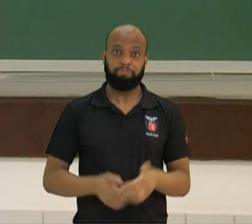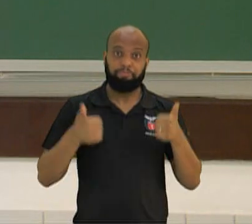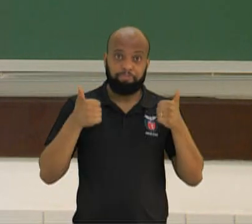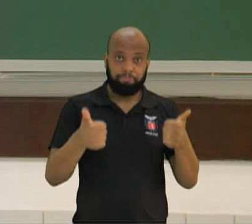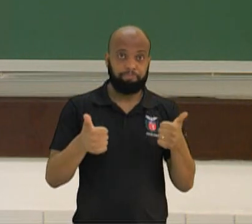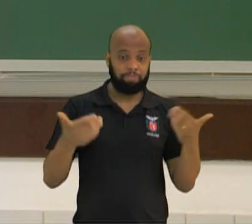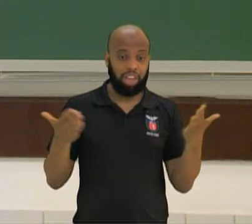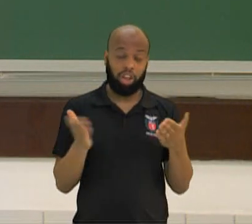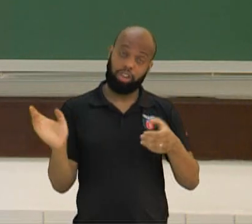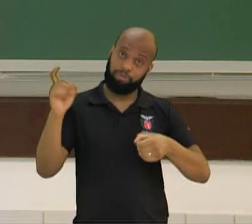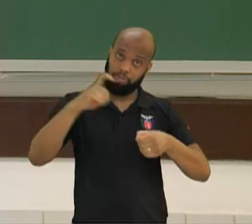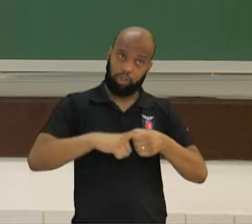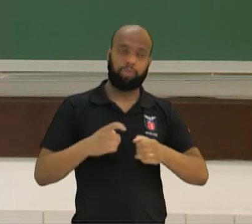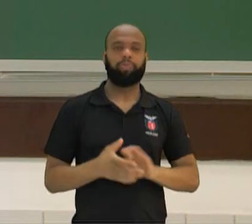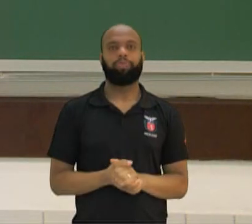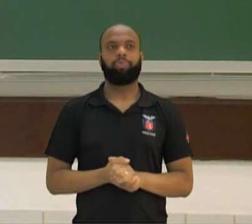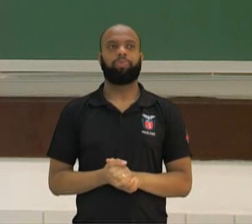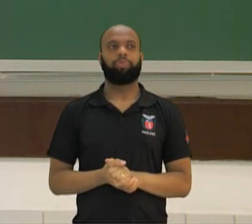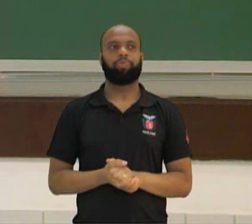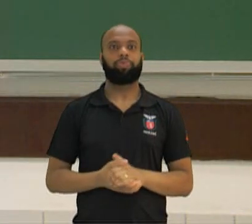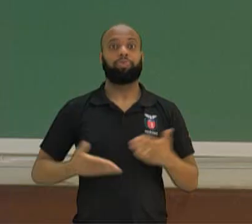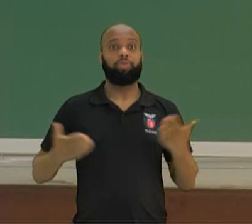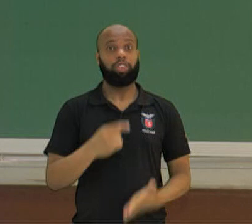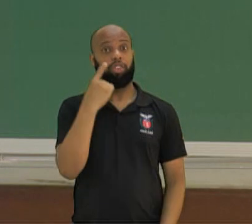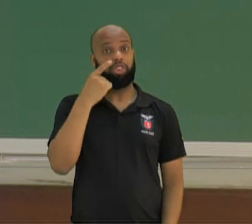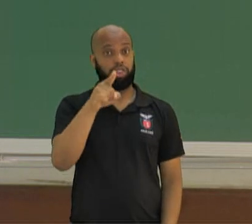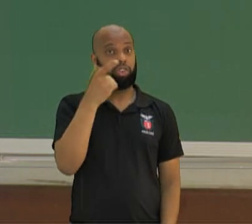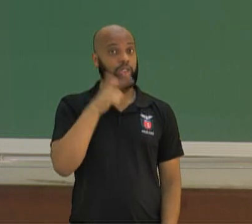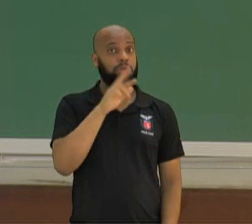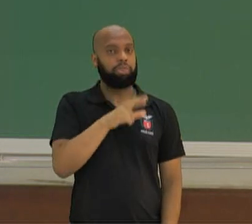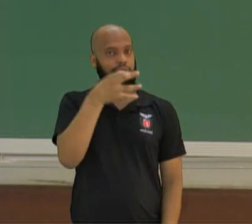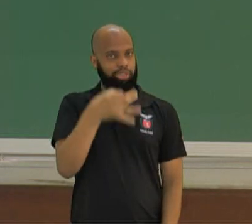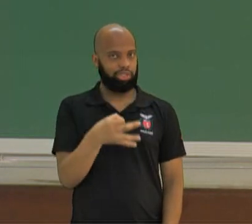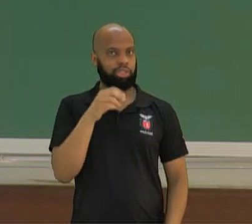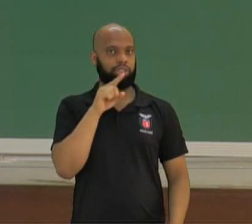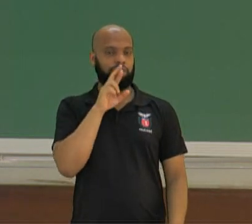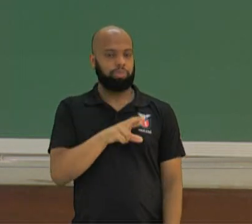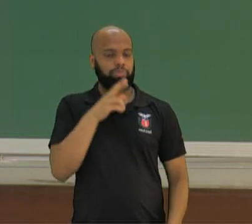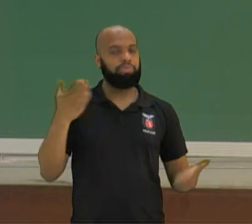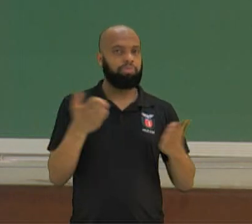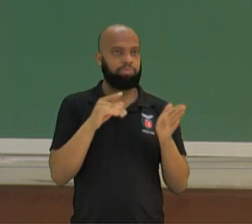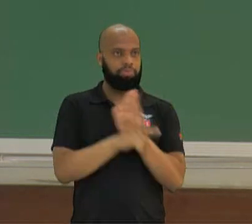Muito bem, estamos de volta e vamos ver se você acertou a resposta desse